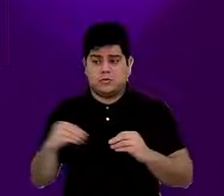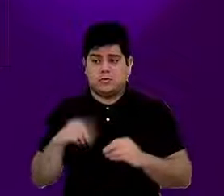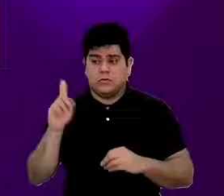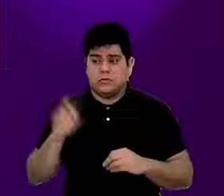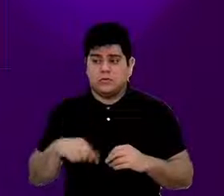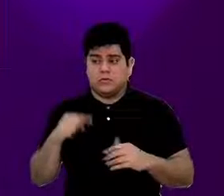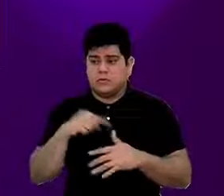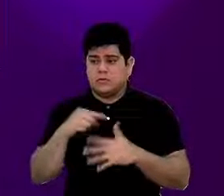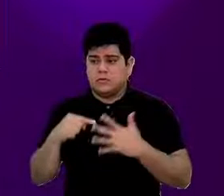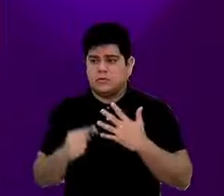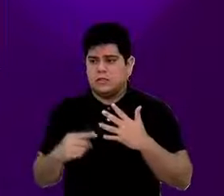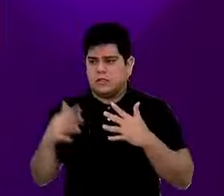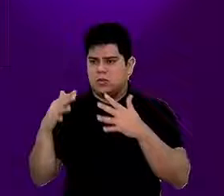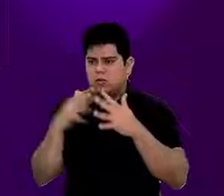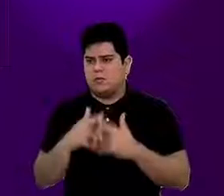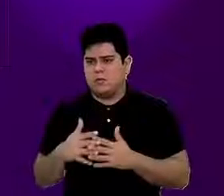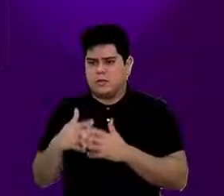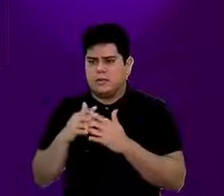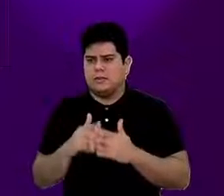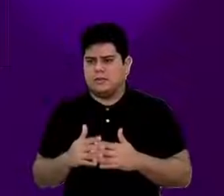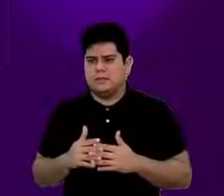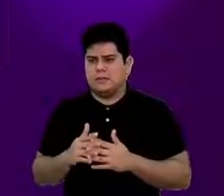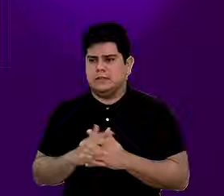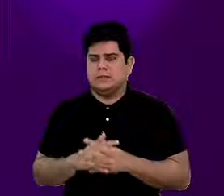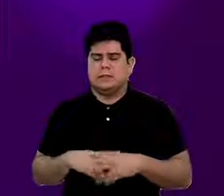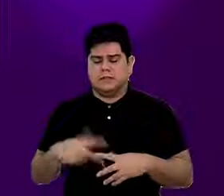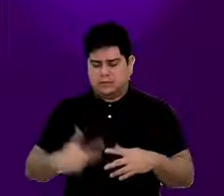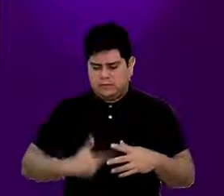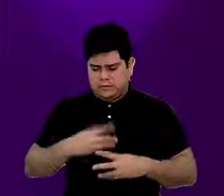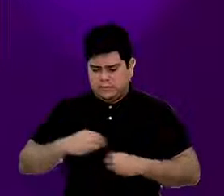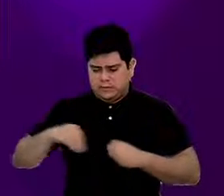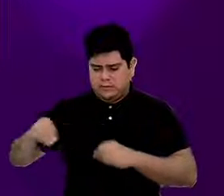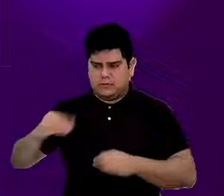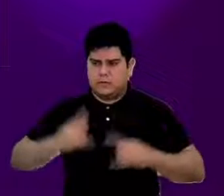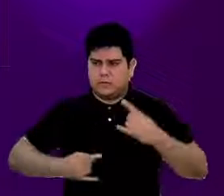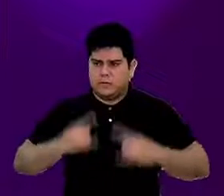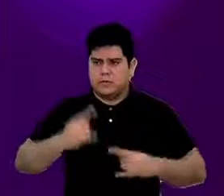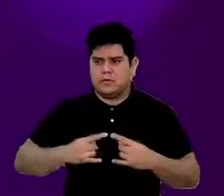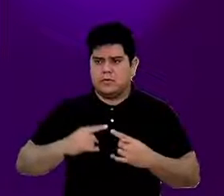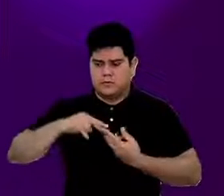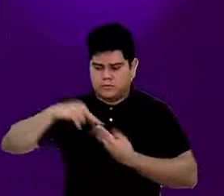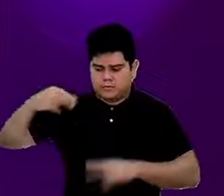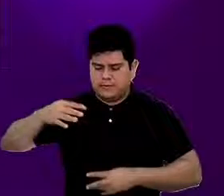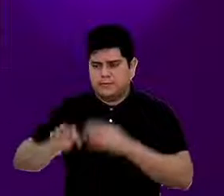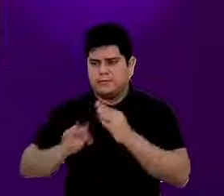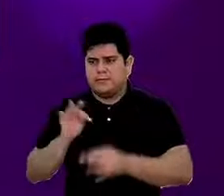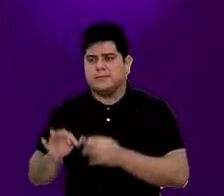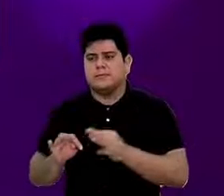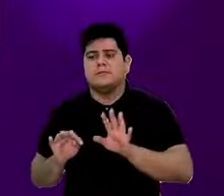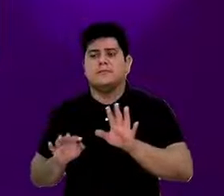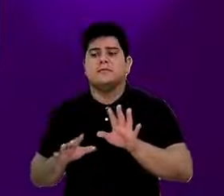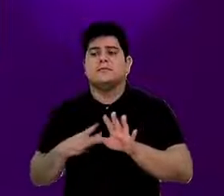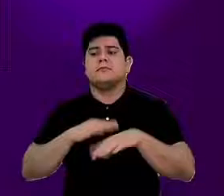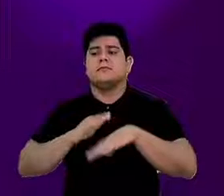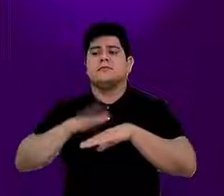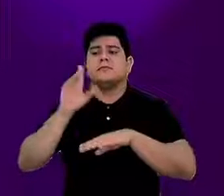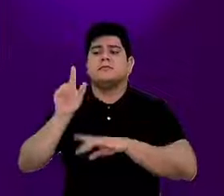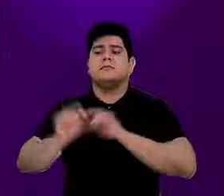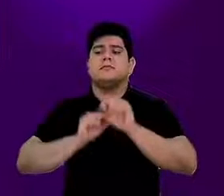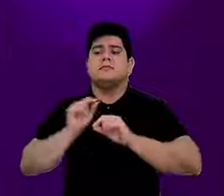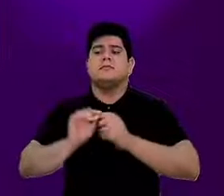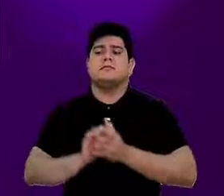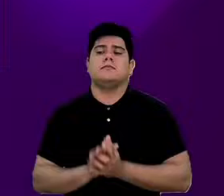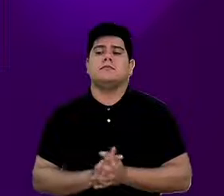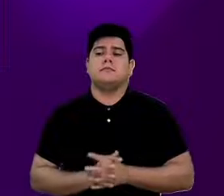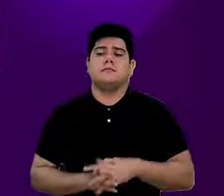procedimentos extremamente complexos, fazer um transplante, uma robótica, uma terapia genética, mas talvez o mais complexo seja fazer